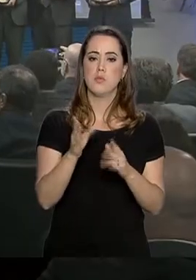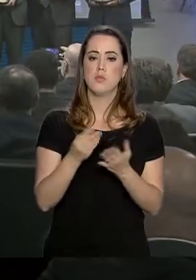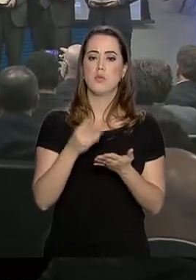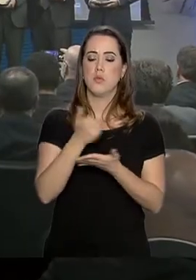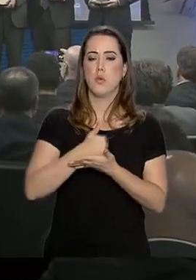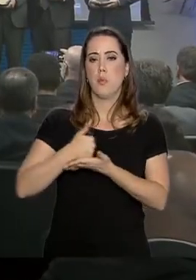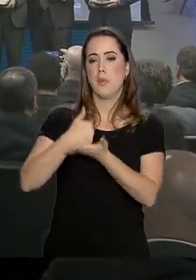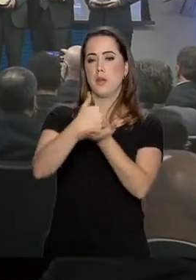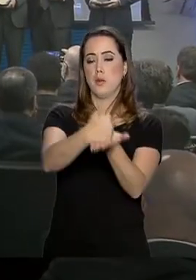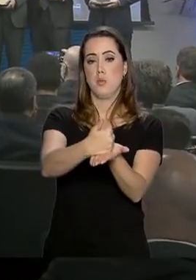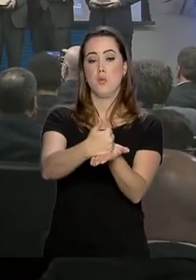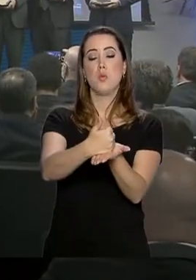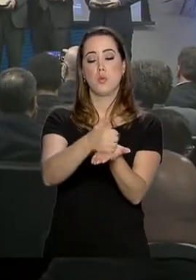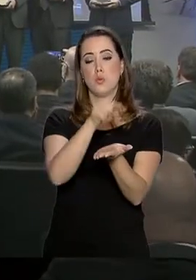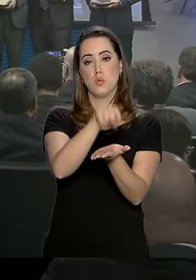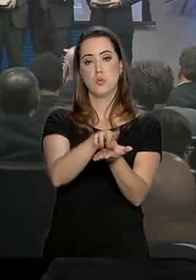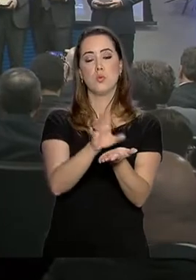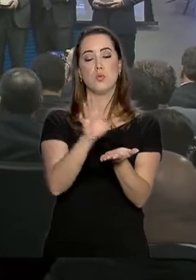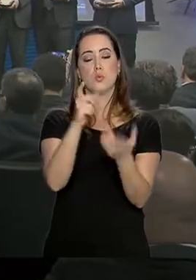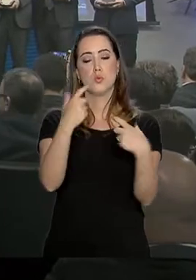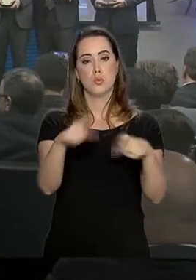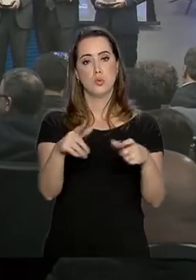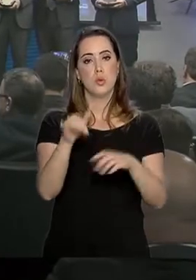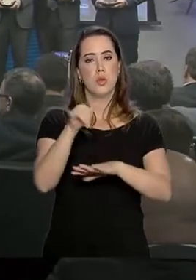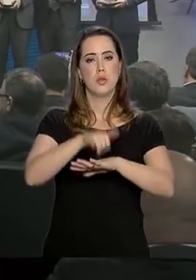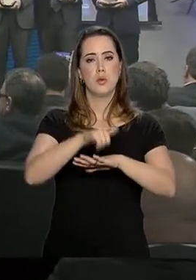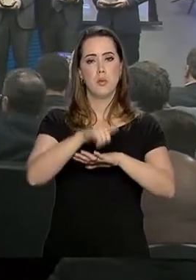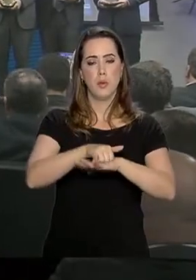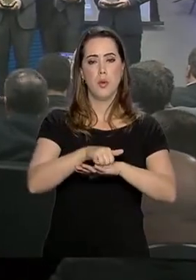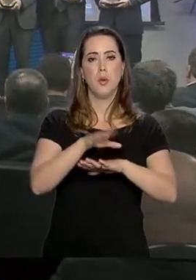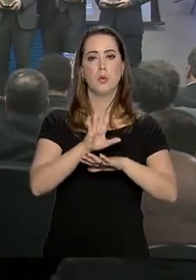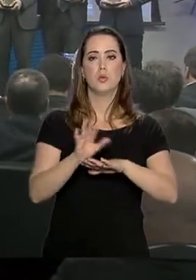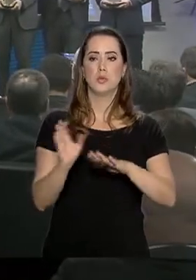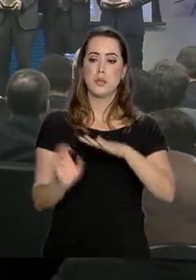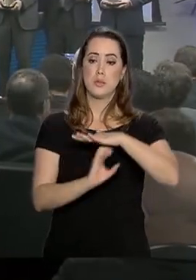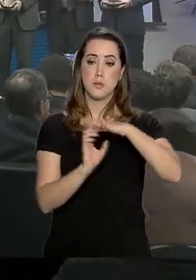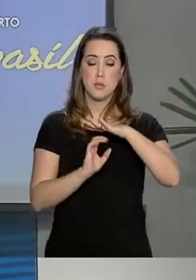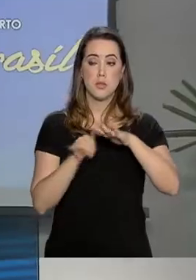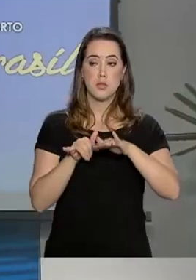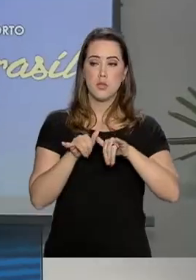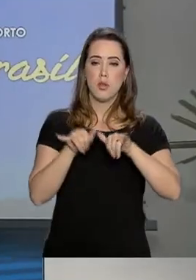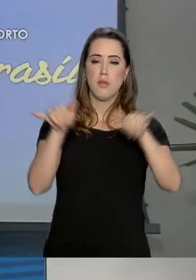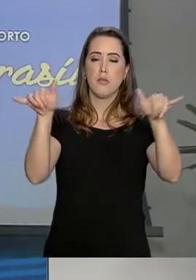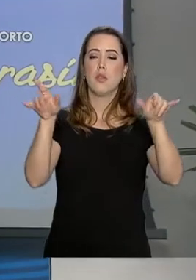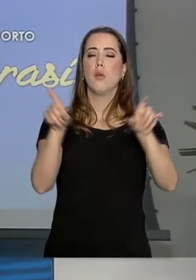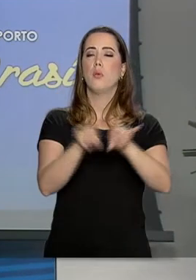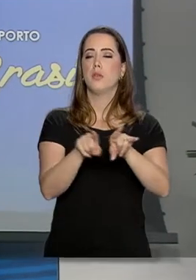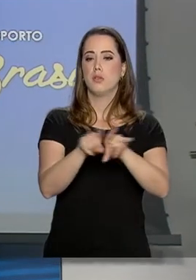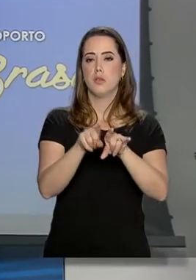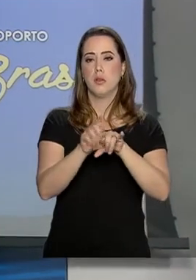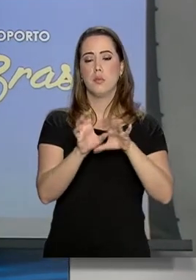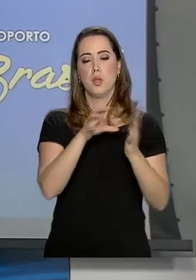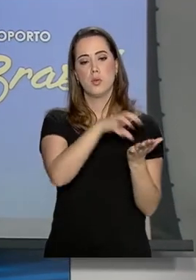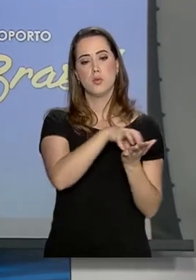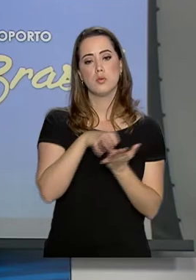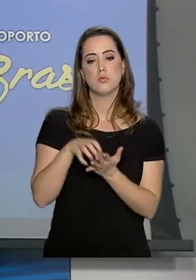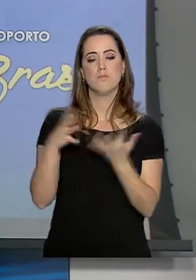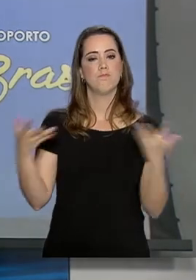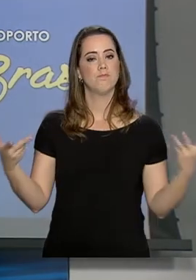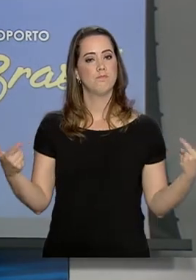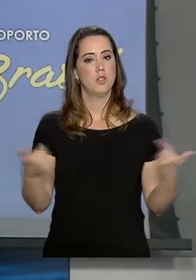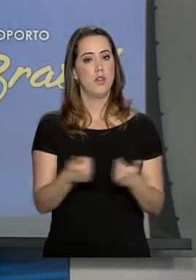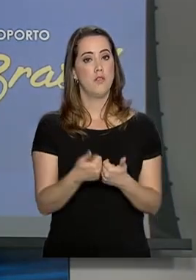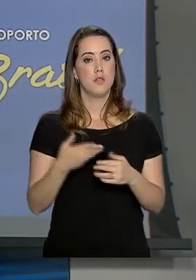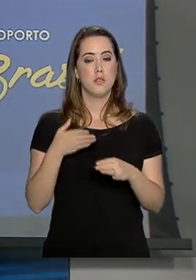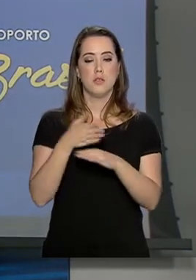as companhias aéreas e órgãos públicos, totalizando 7 categorias. São avaliados quesitos como eficiência em